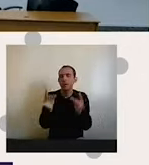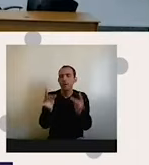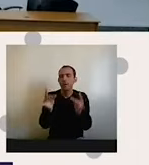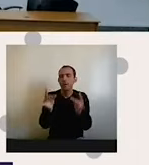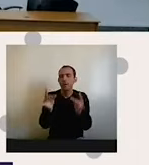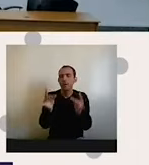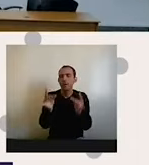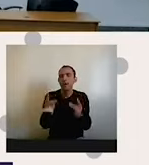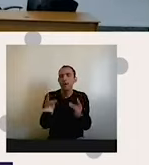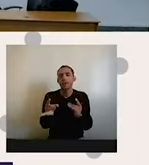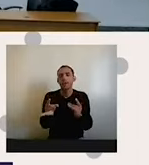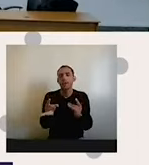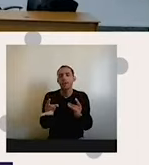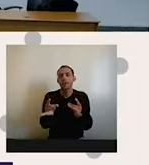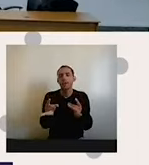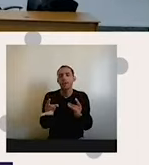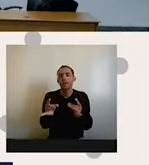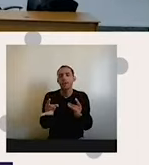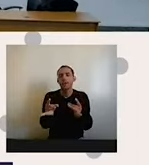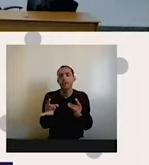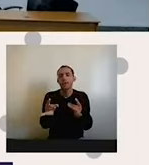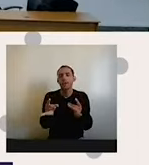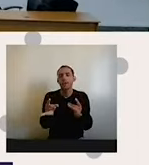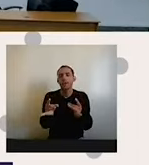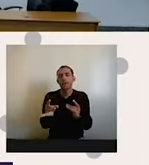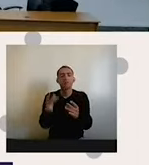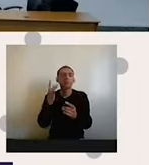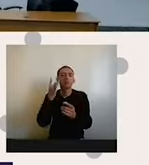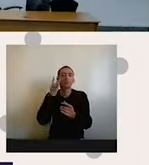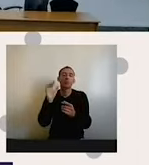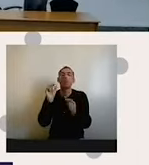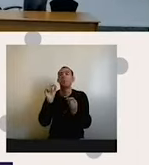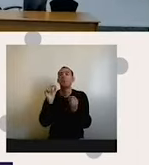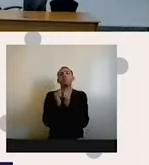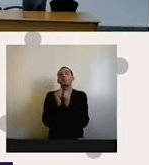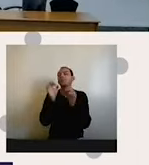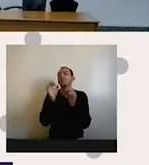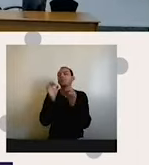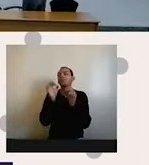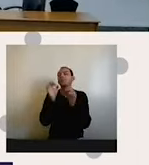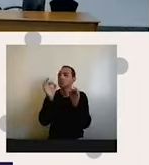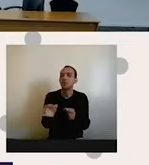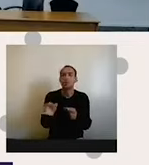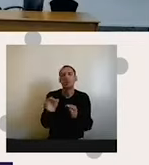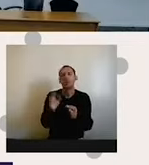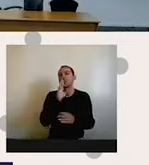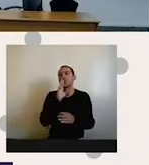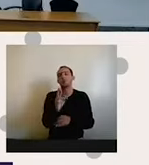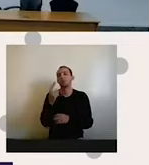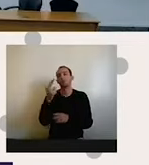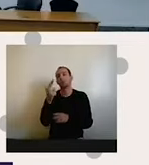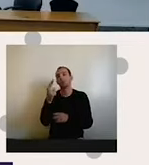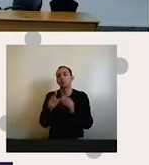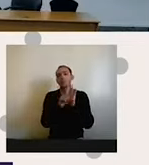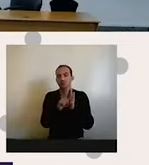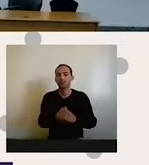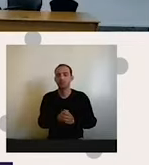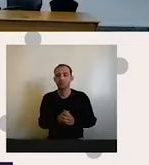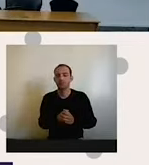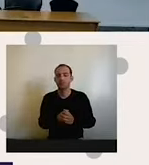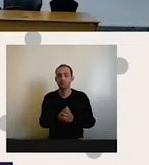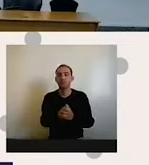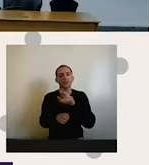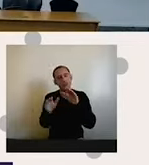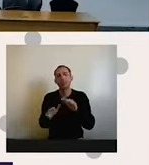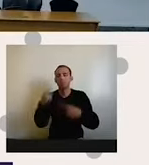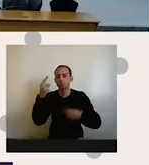legislação. E vai ficar nessa discussão e a gente não vai conseguir. Então, do meu ponto de vista, é necessário